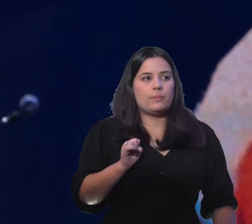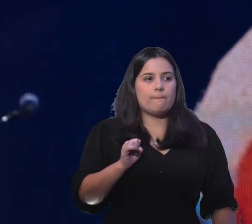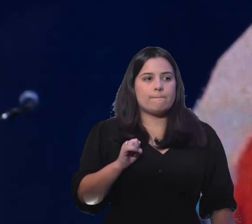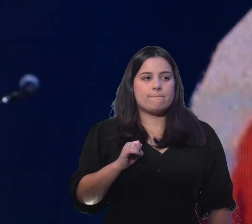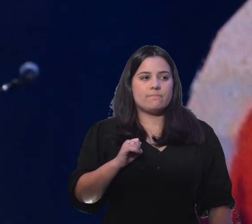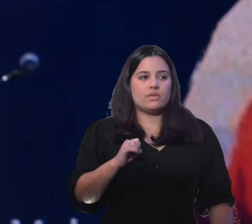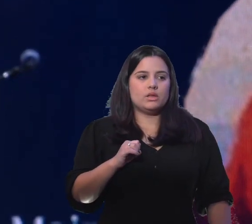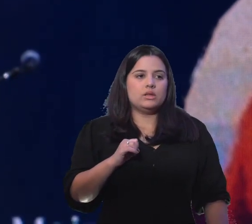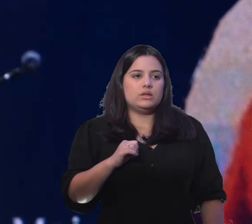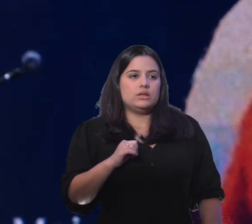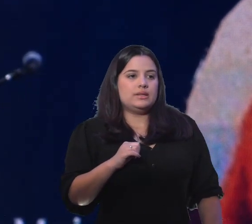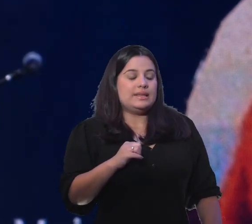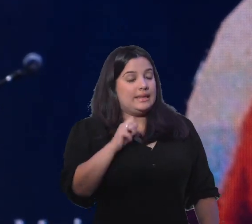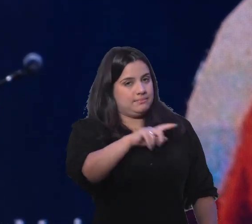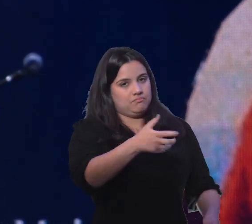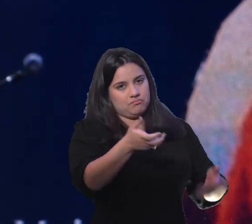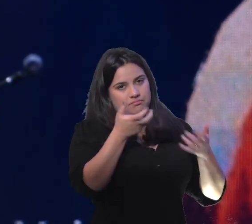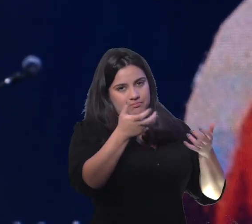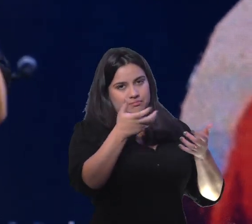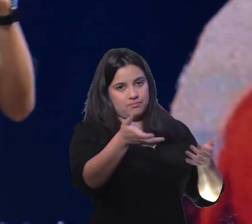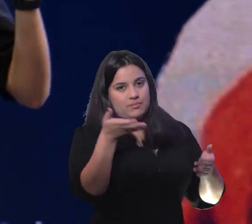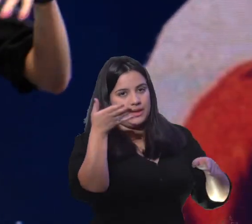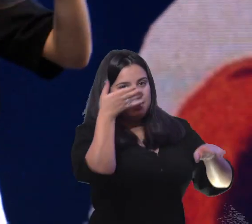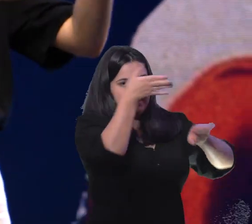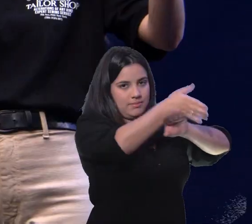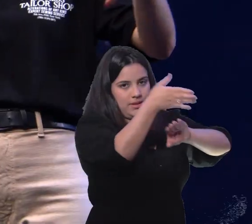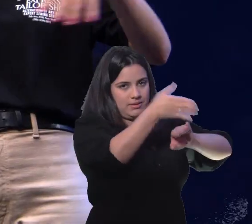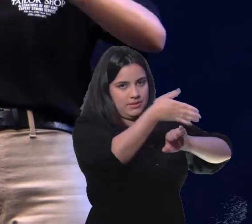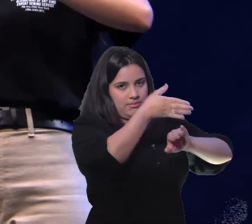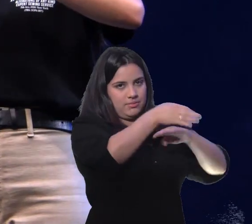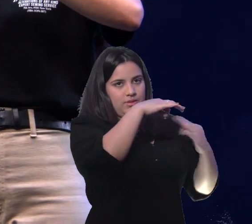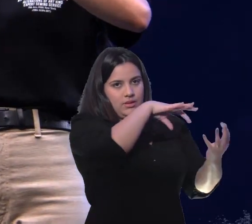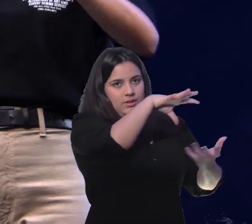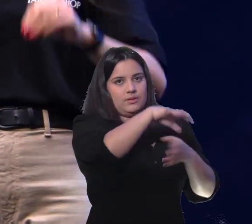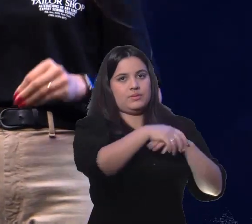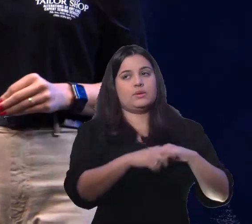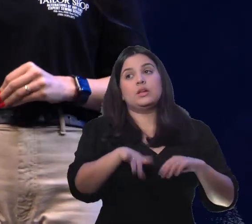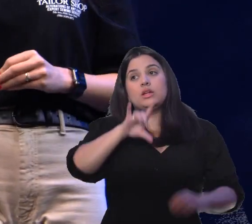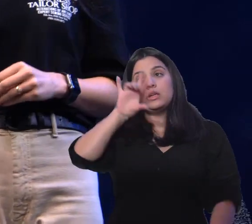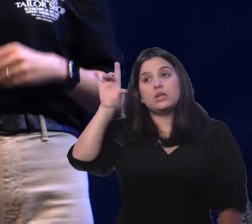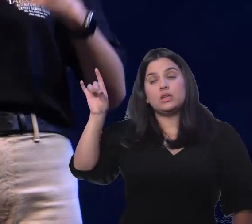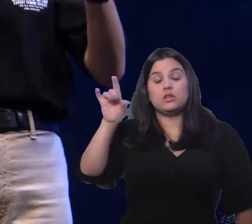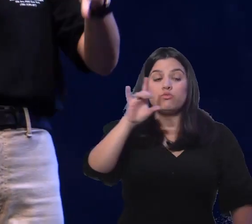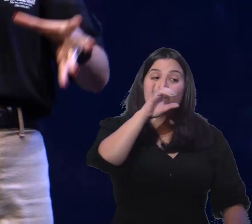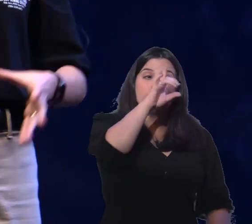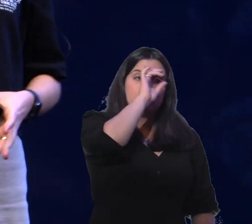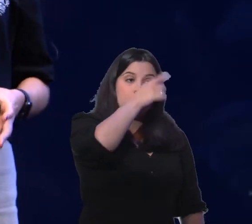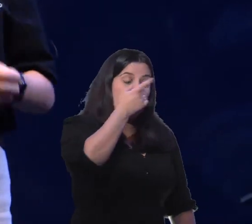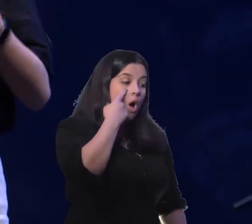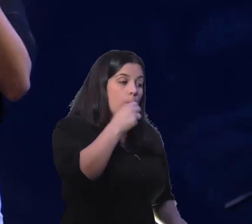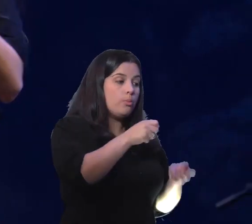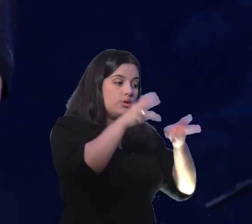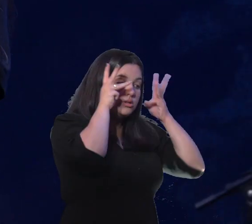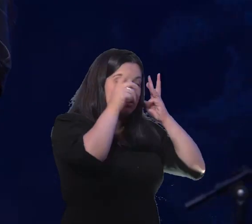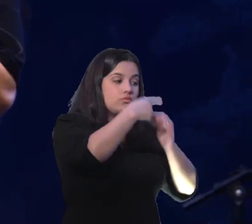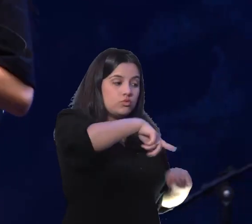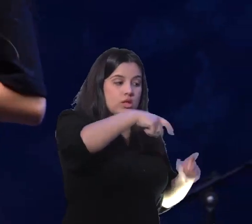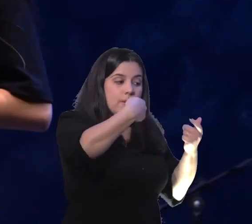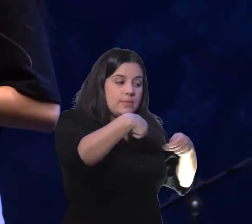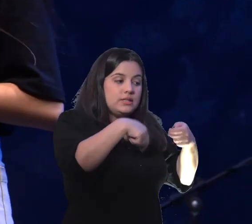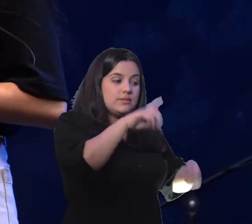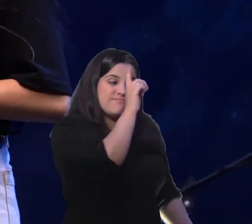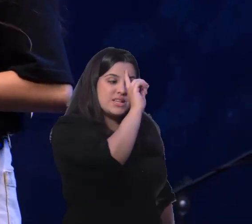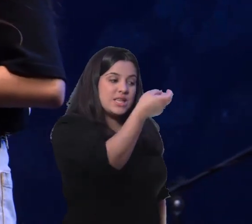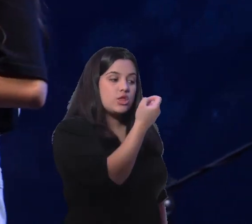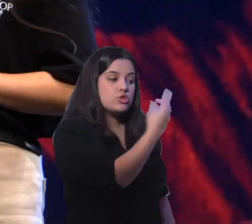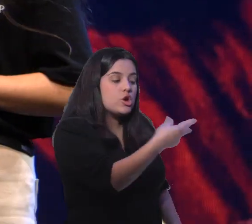para entrar na terra, e Deus mandou Moisés mandar lá os espias para entrarem na terra e fazerem um reconhecimento da